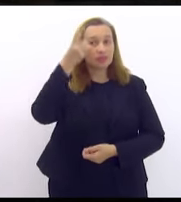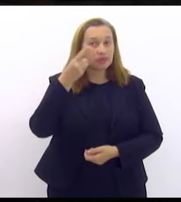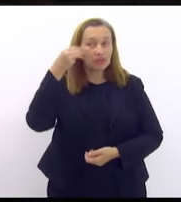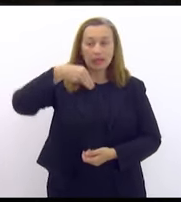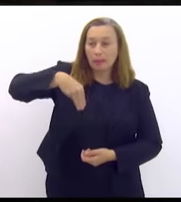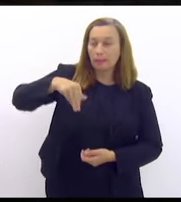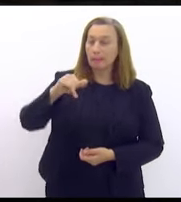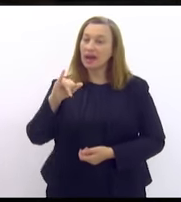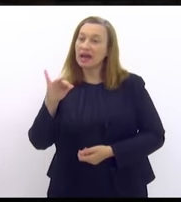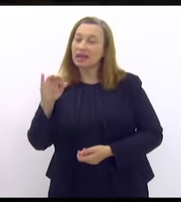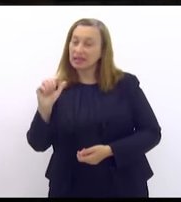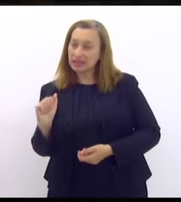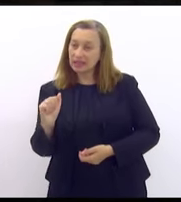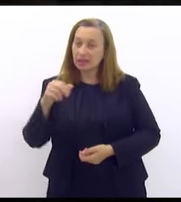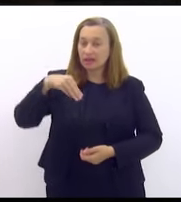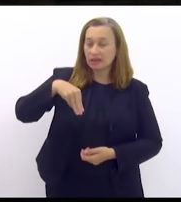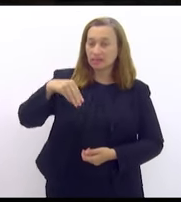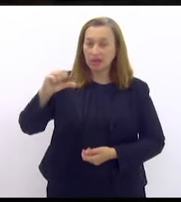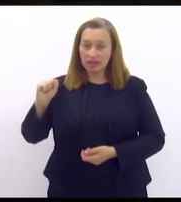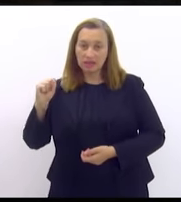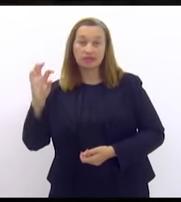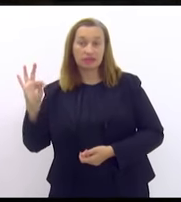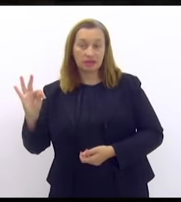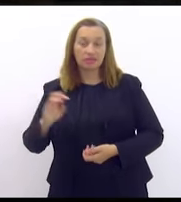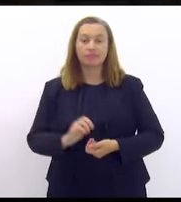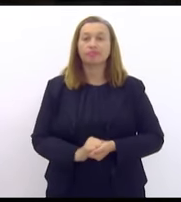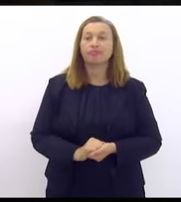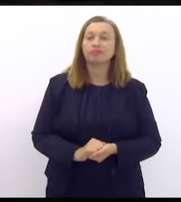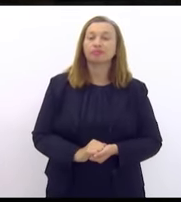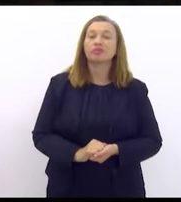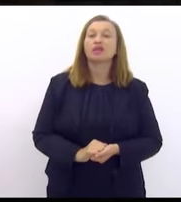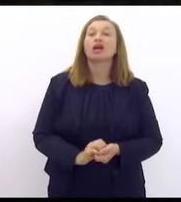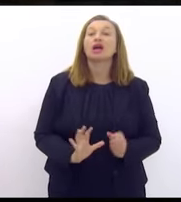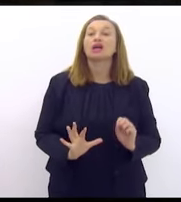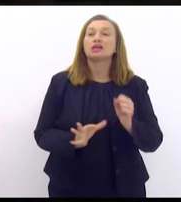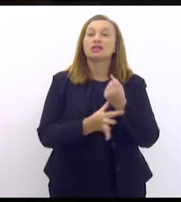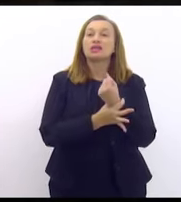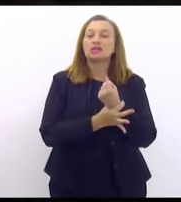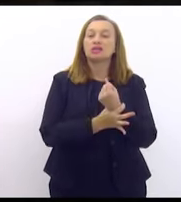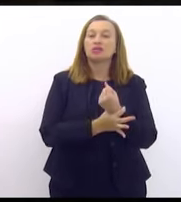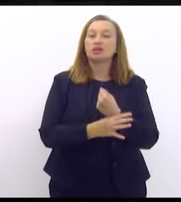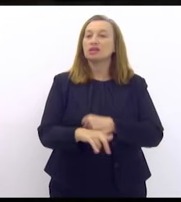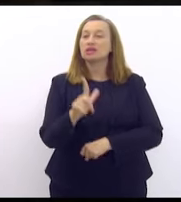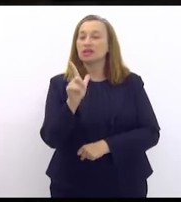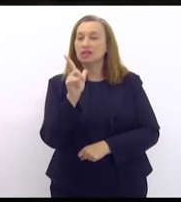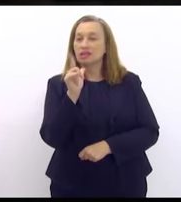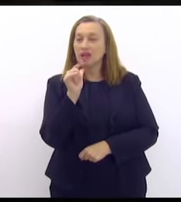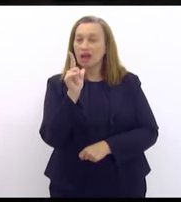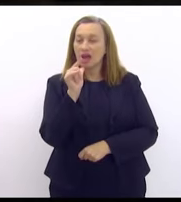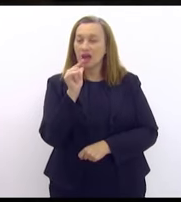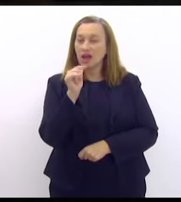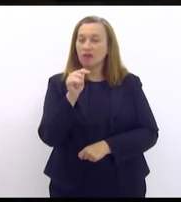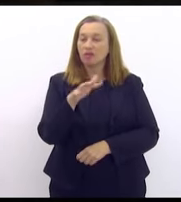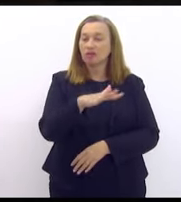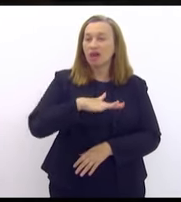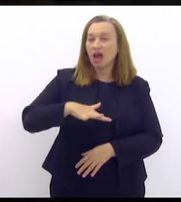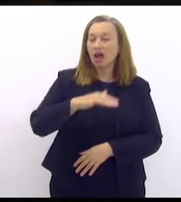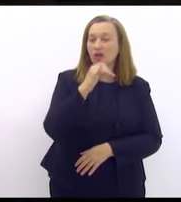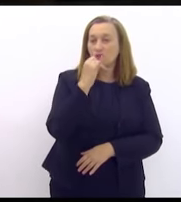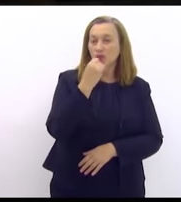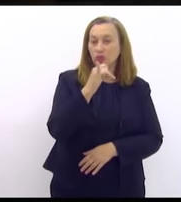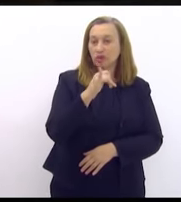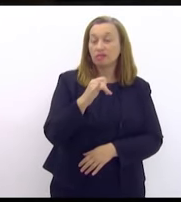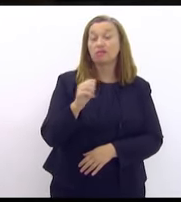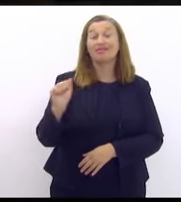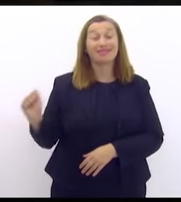Marina, do MST, a segurança hídrica do território fluminense, muito